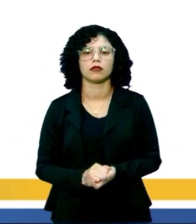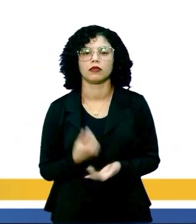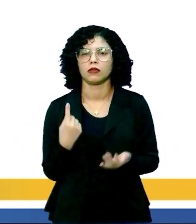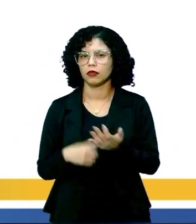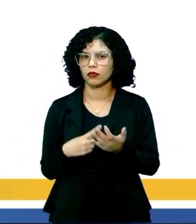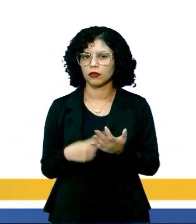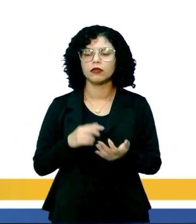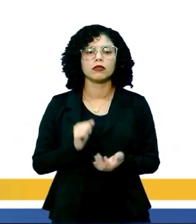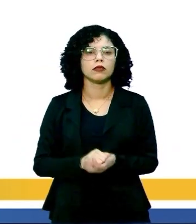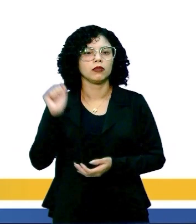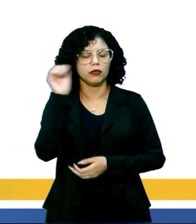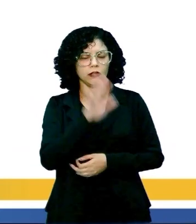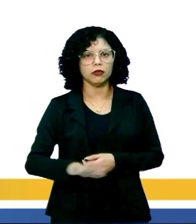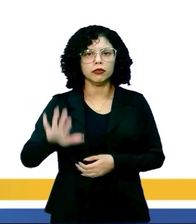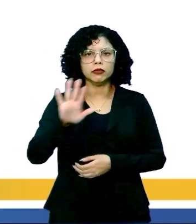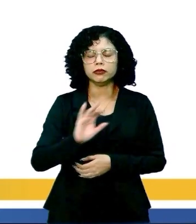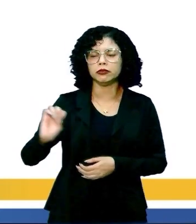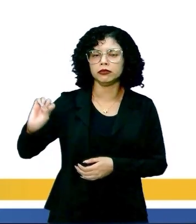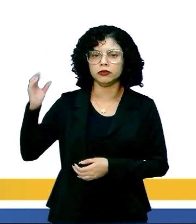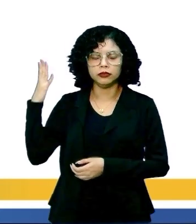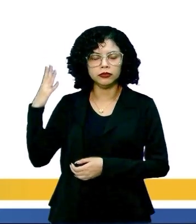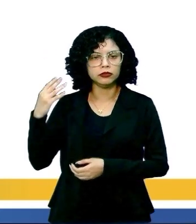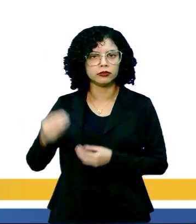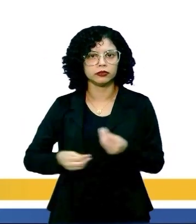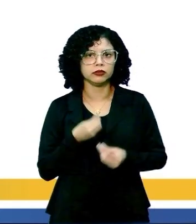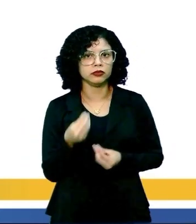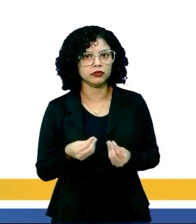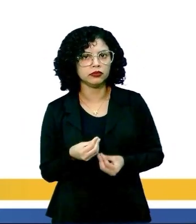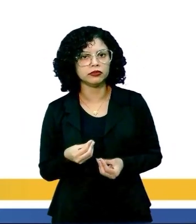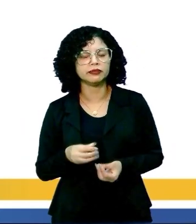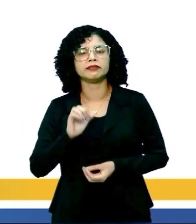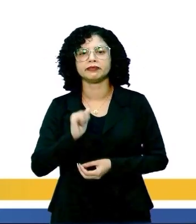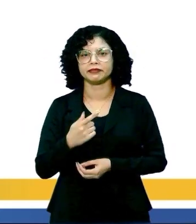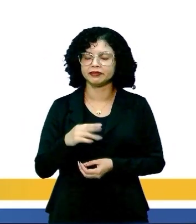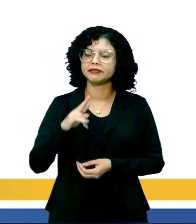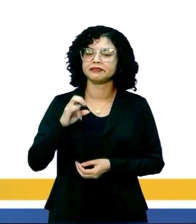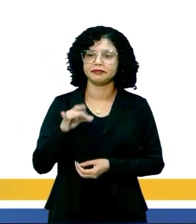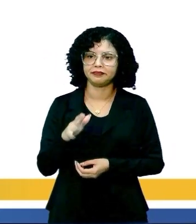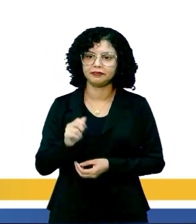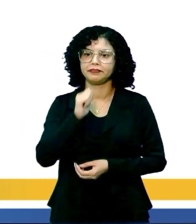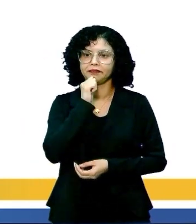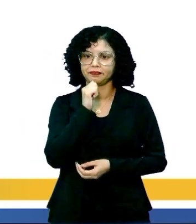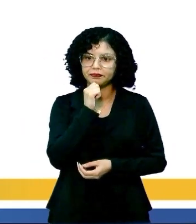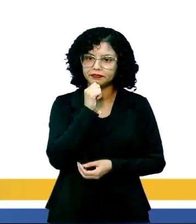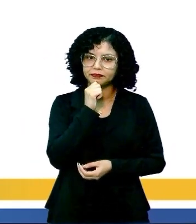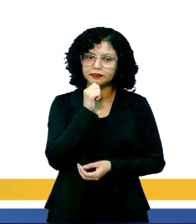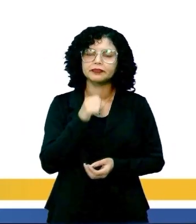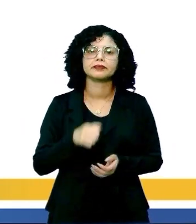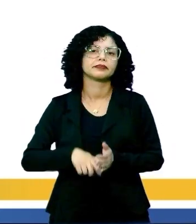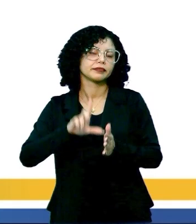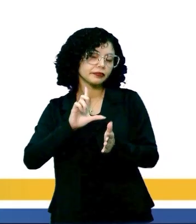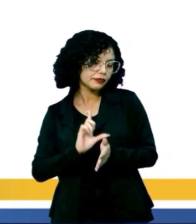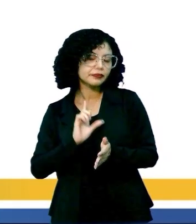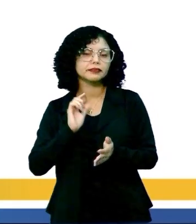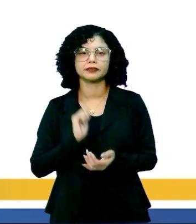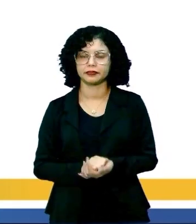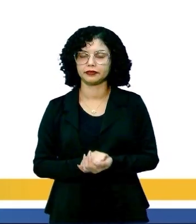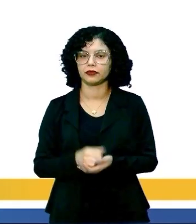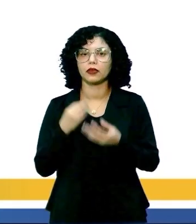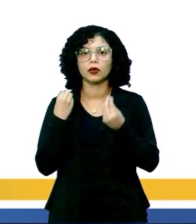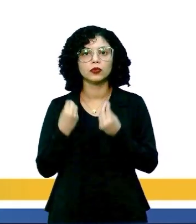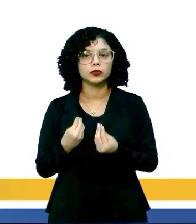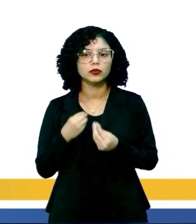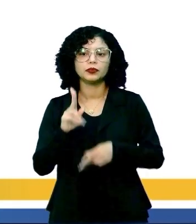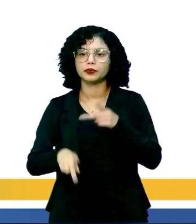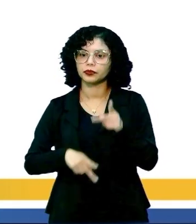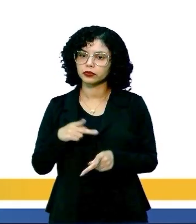mártir, ela aconteceu como uma forma de apelo desse governo recém-instalado para que o povo